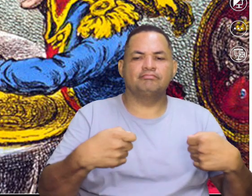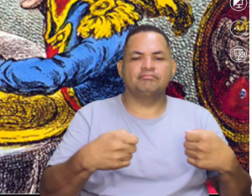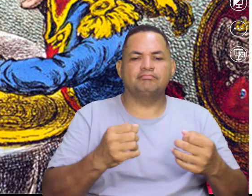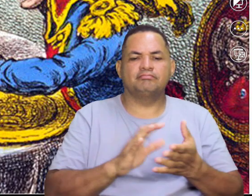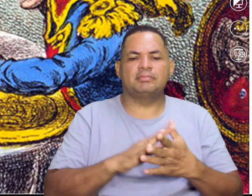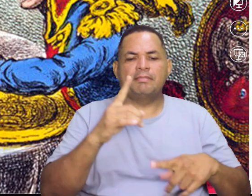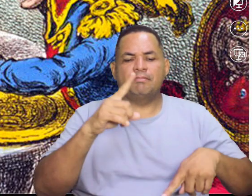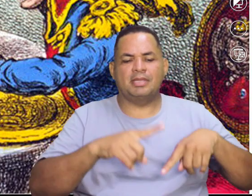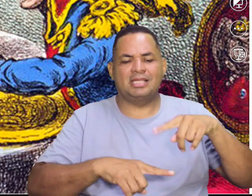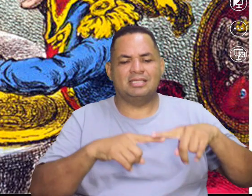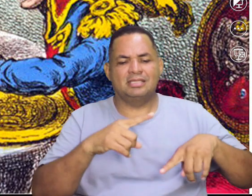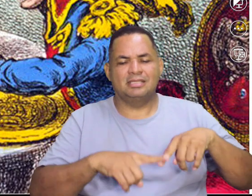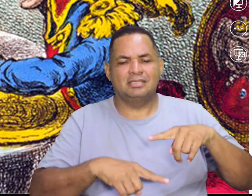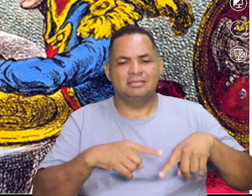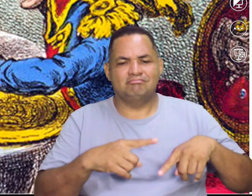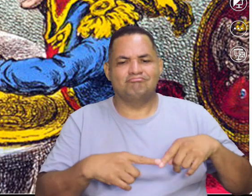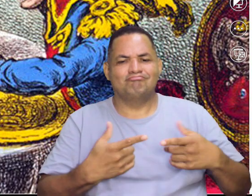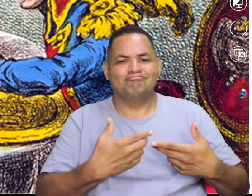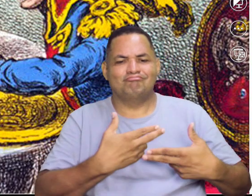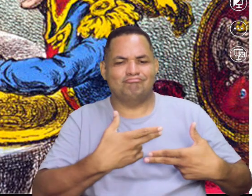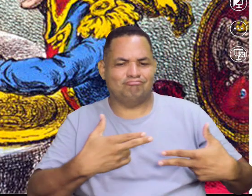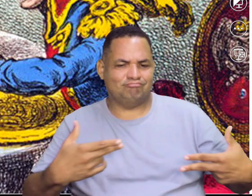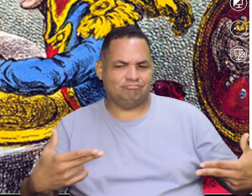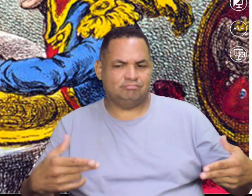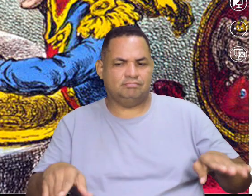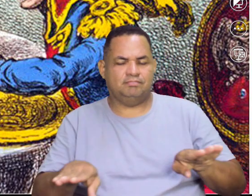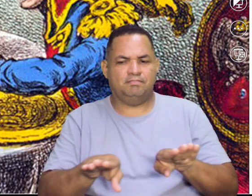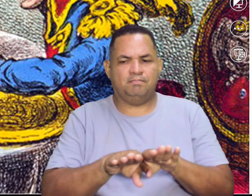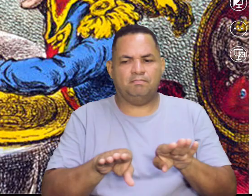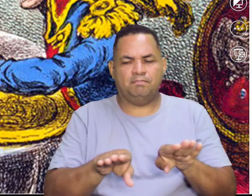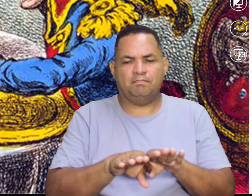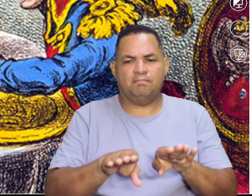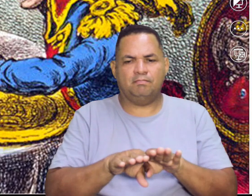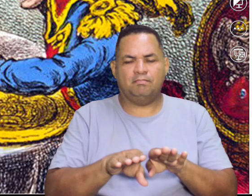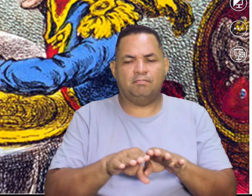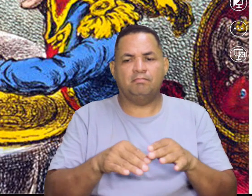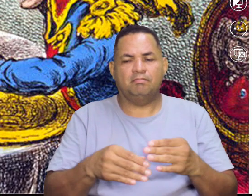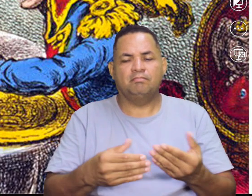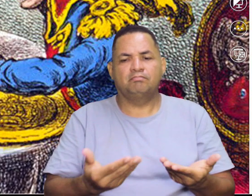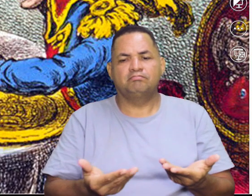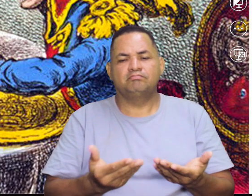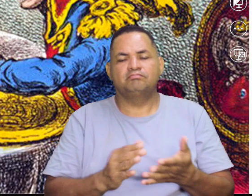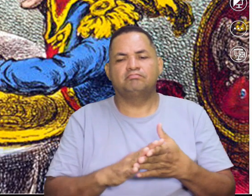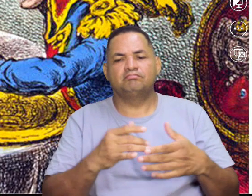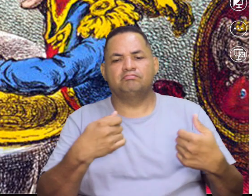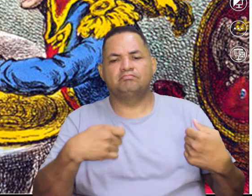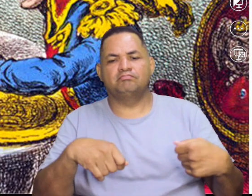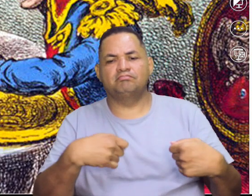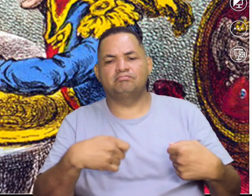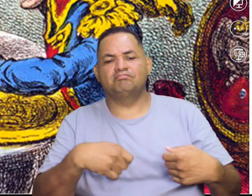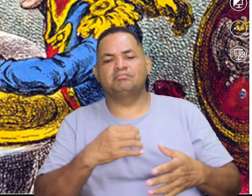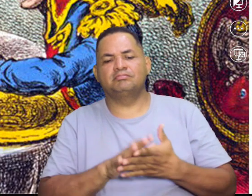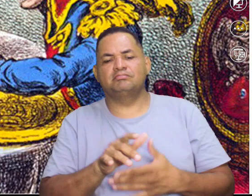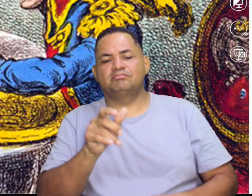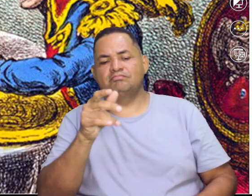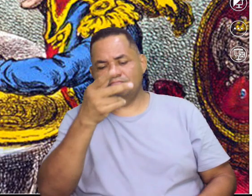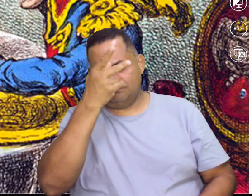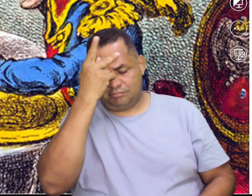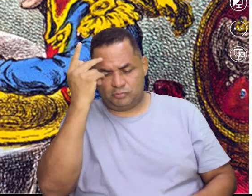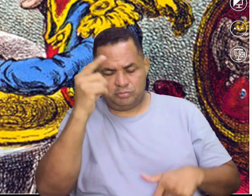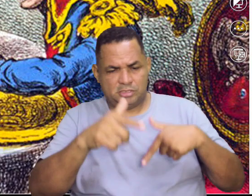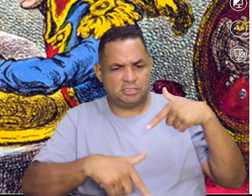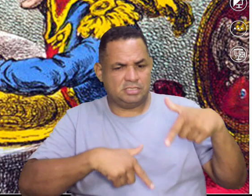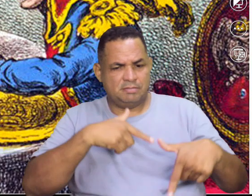de matéria-prima, pessoal. E também, além de matéria-prima, eles vão precisar de mão de obra